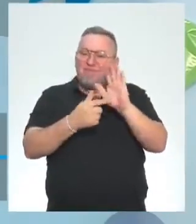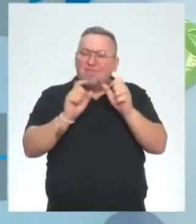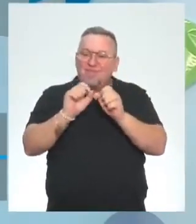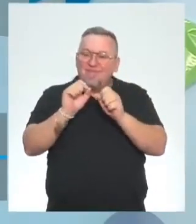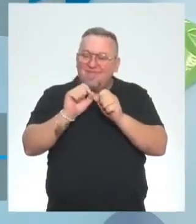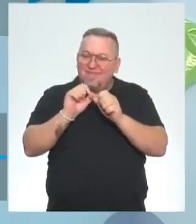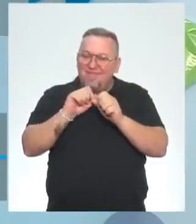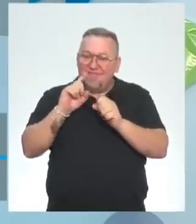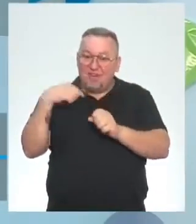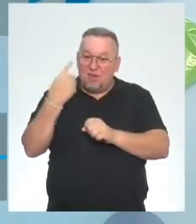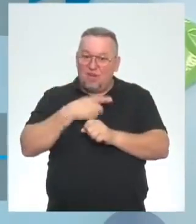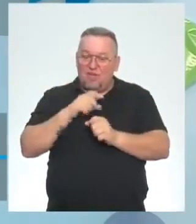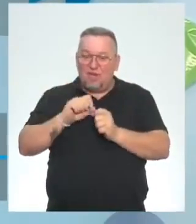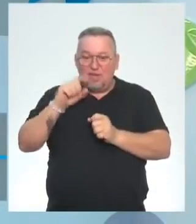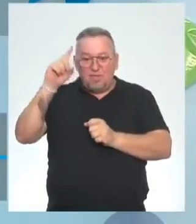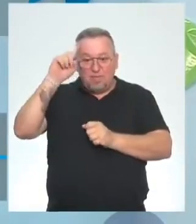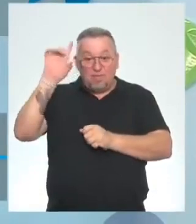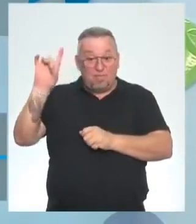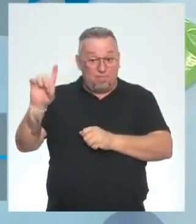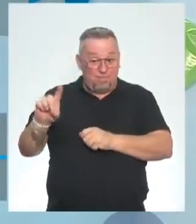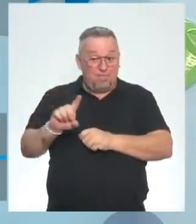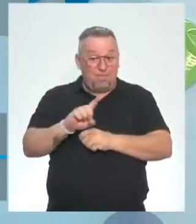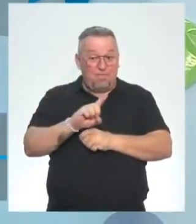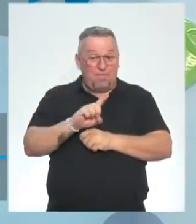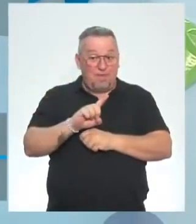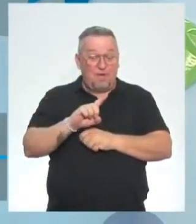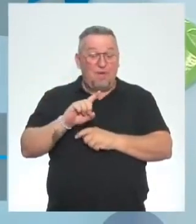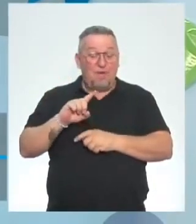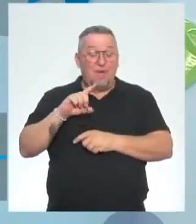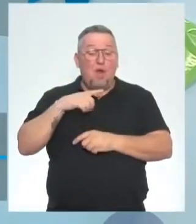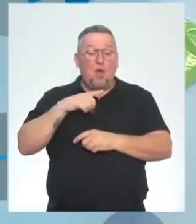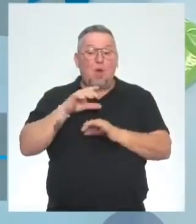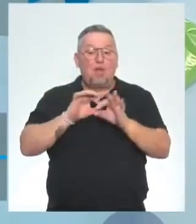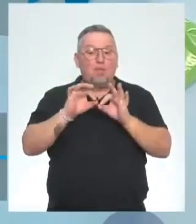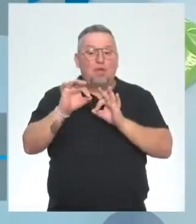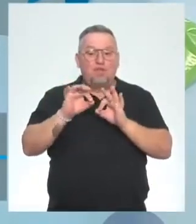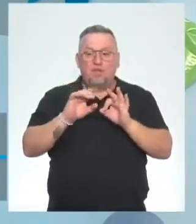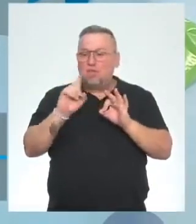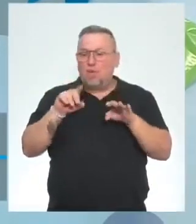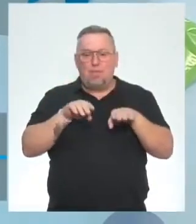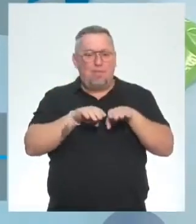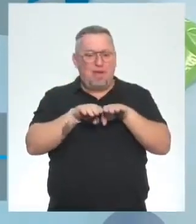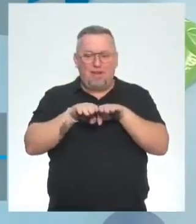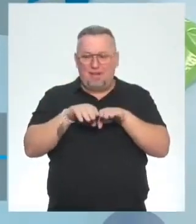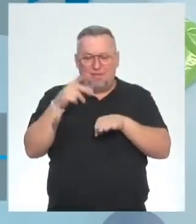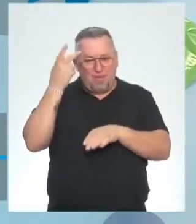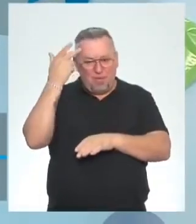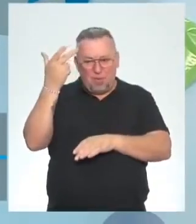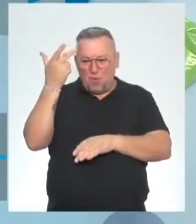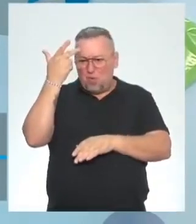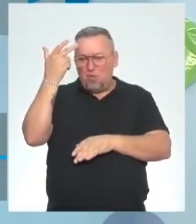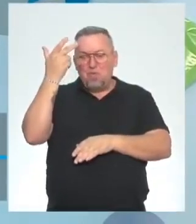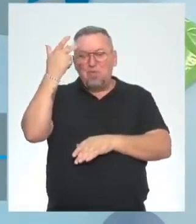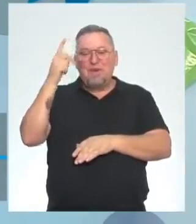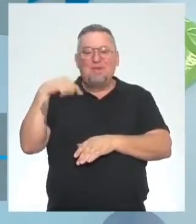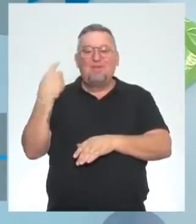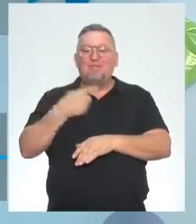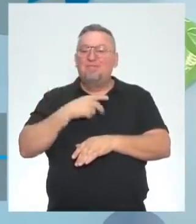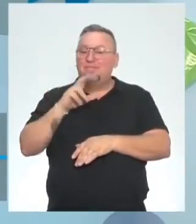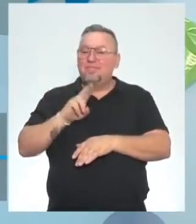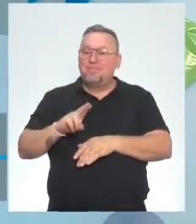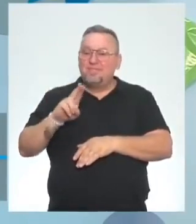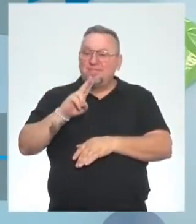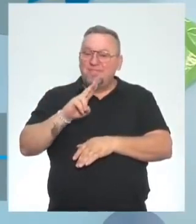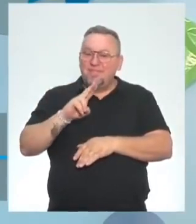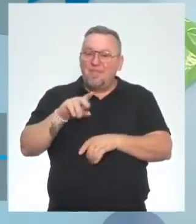operações que nós fazemos no dia a dia. Com as medidas que não são, no caso aí, comuns, né? Como nós utilizamos,